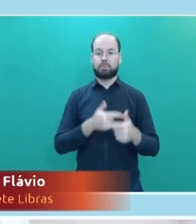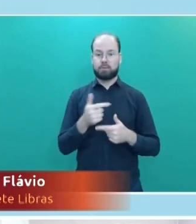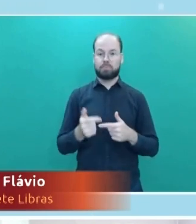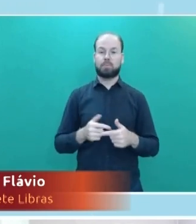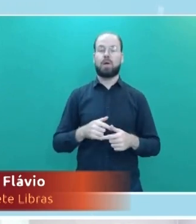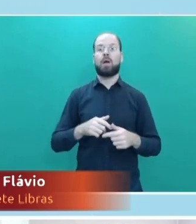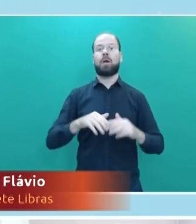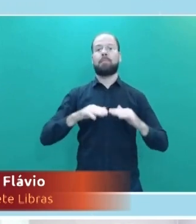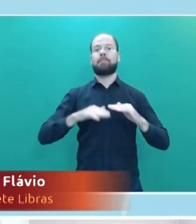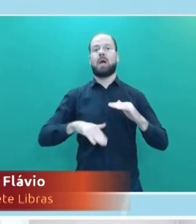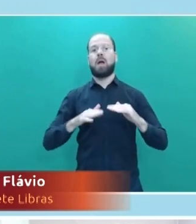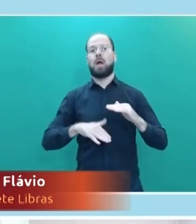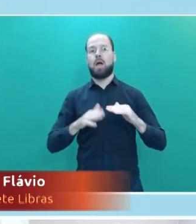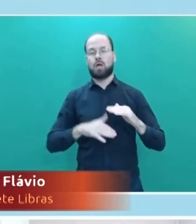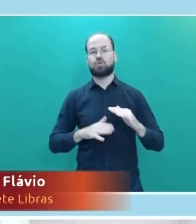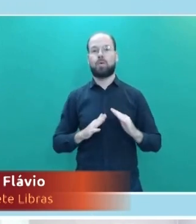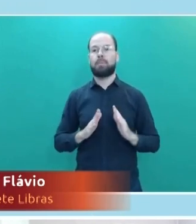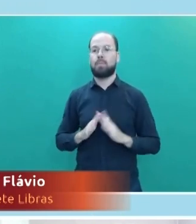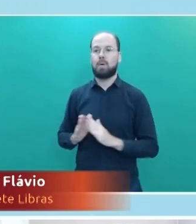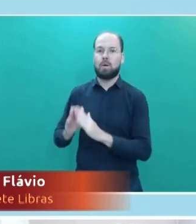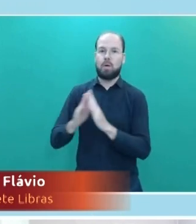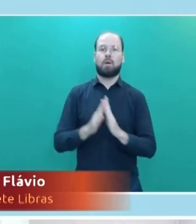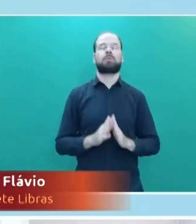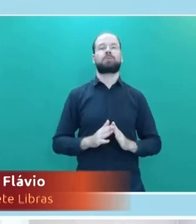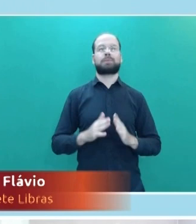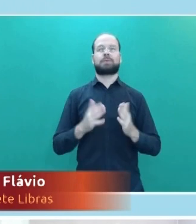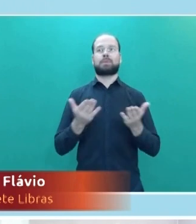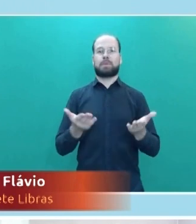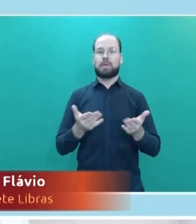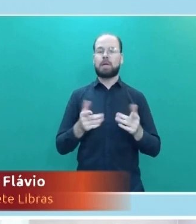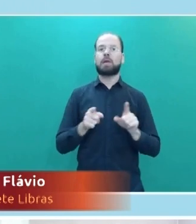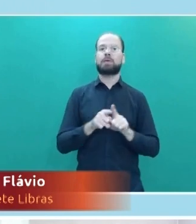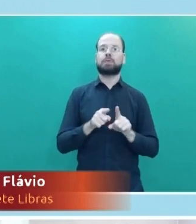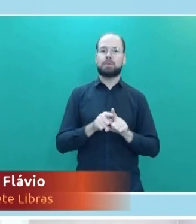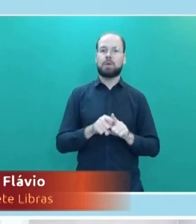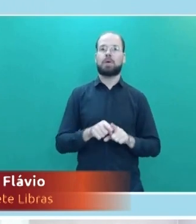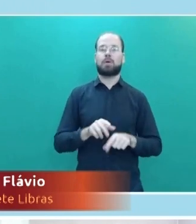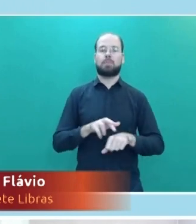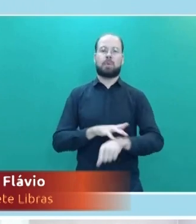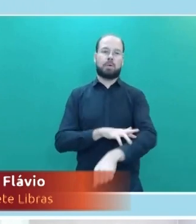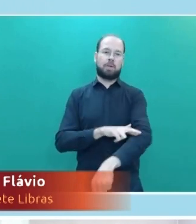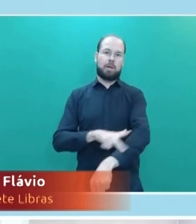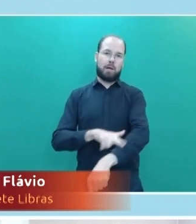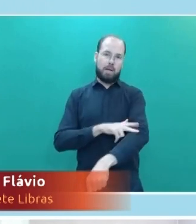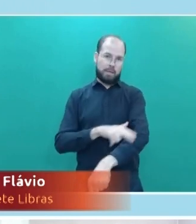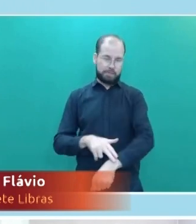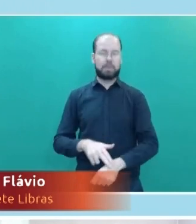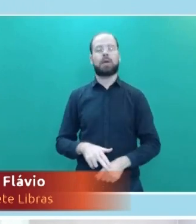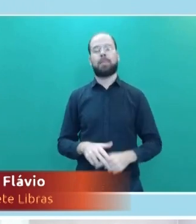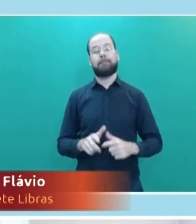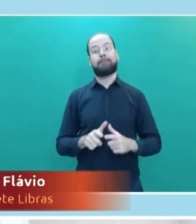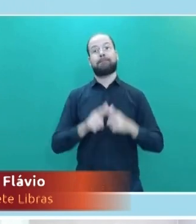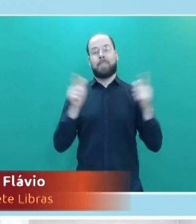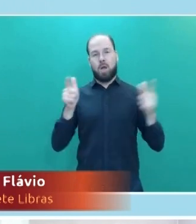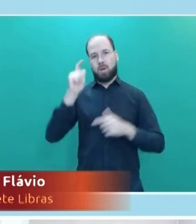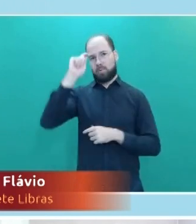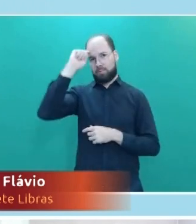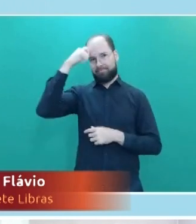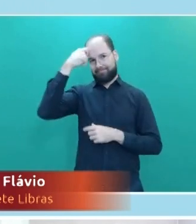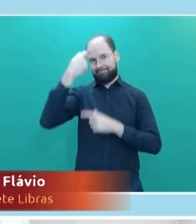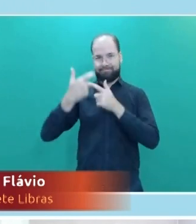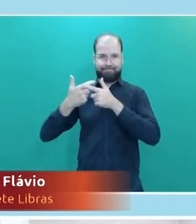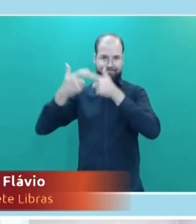nível educacional formal é grande, que a questão racial predomina, que